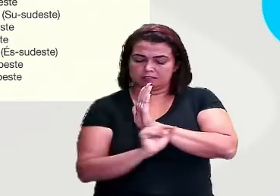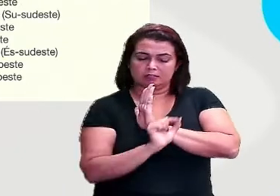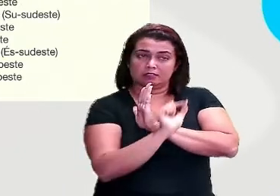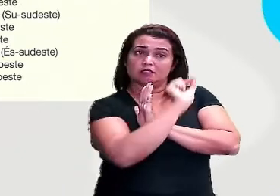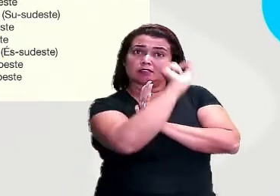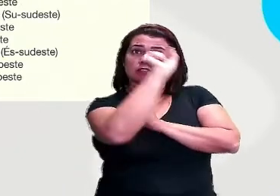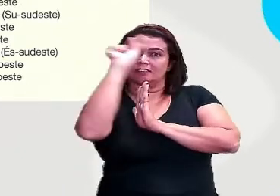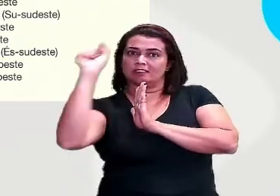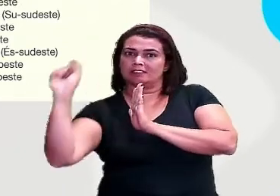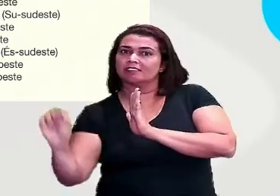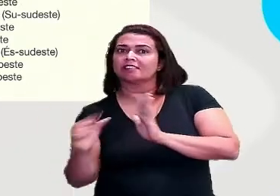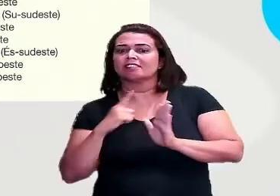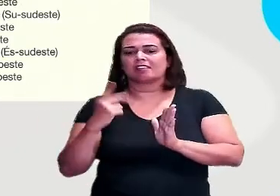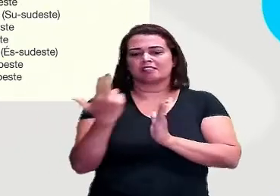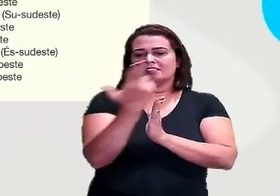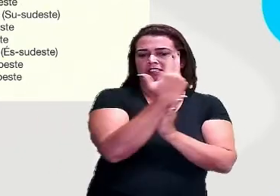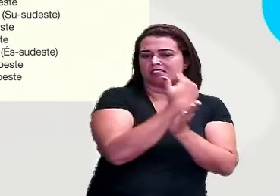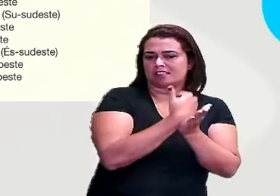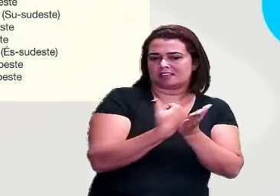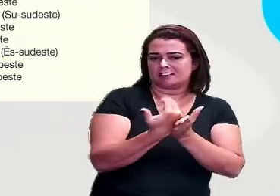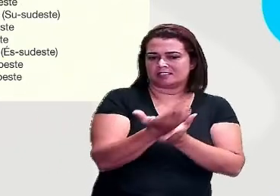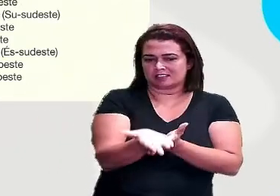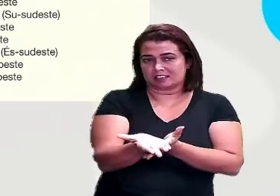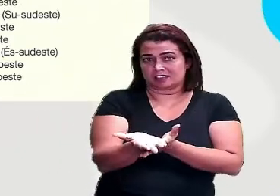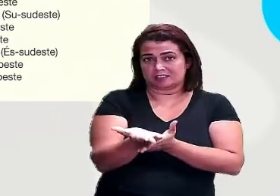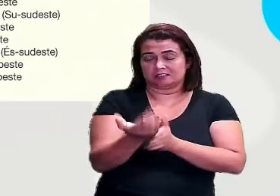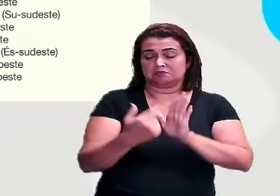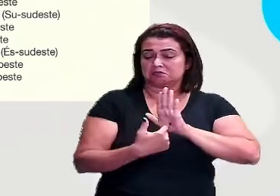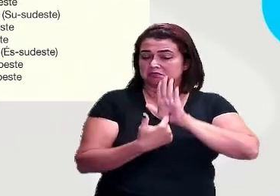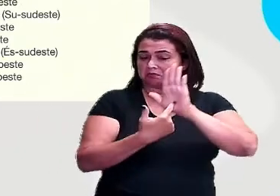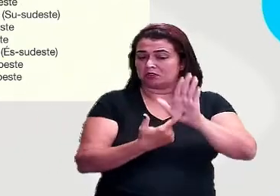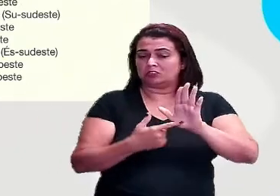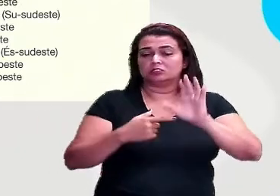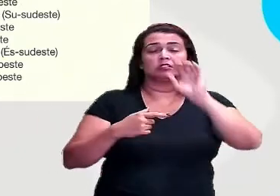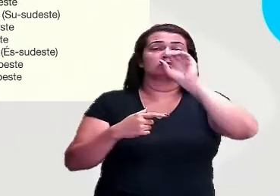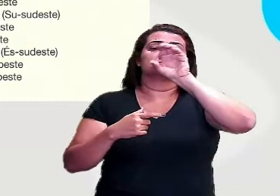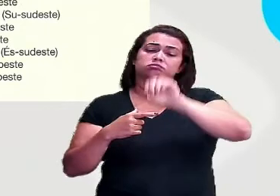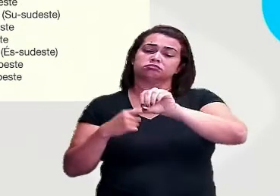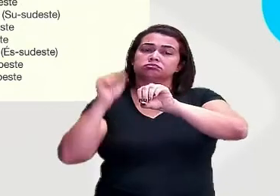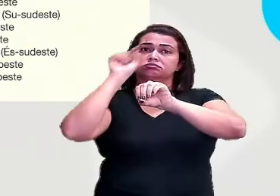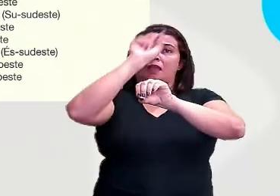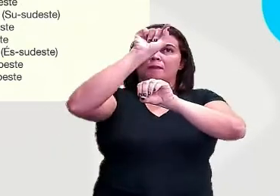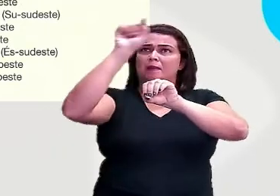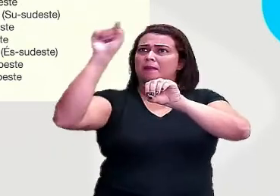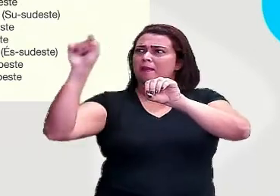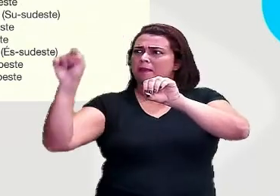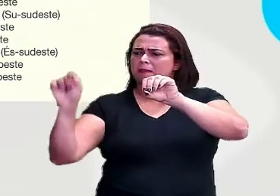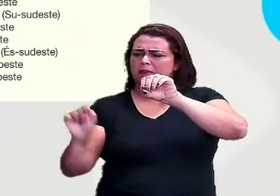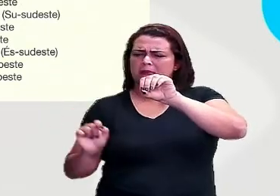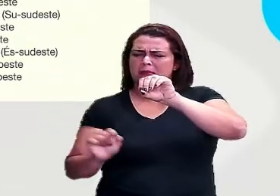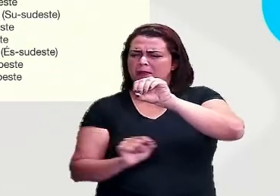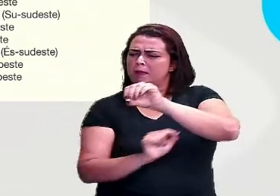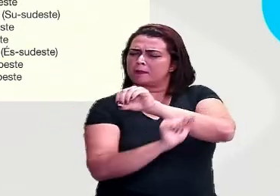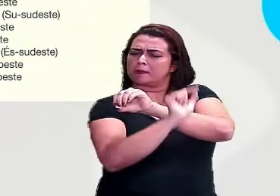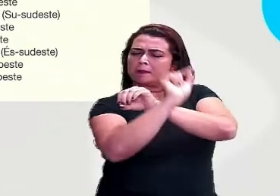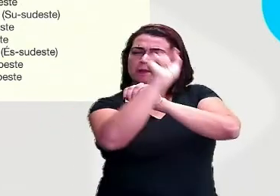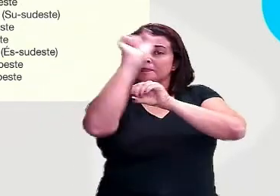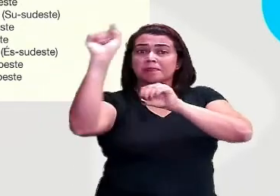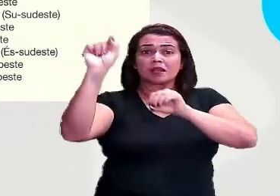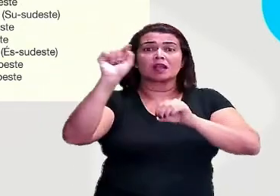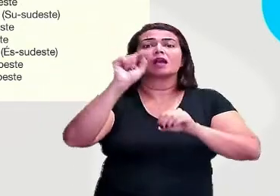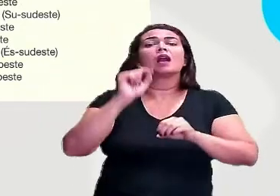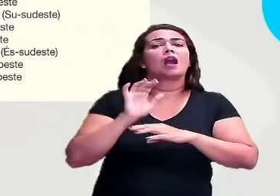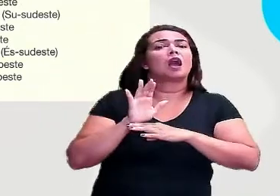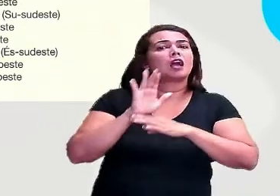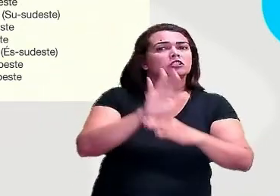figura da rosa dos ventos, que vai servir de orientação bem completa para a